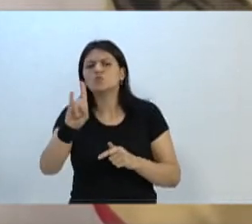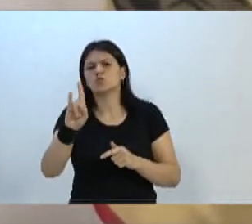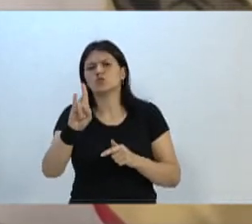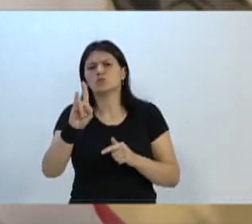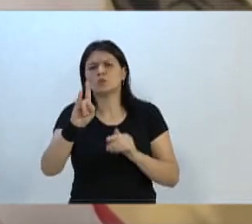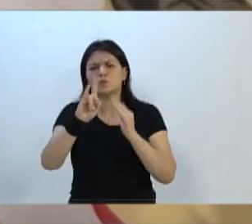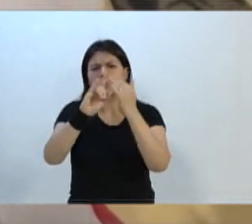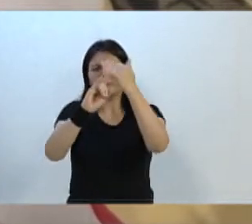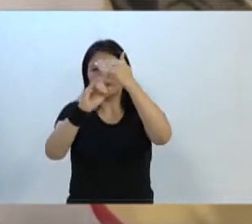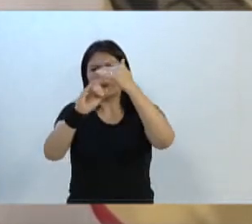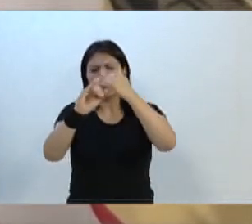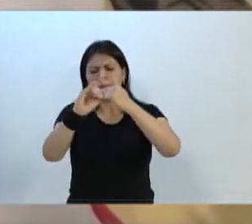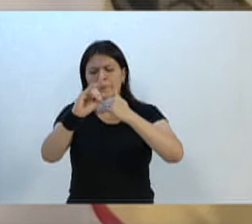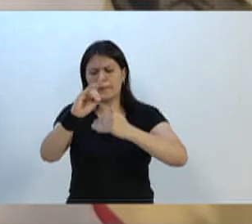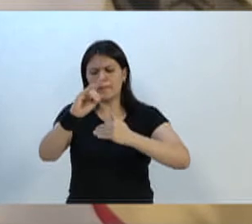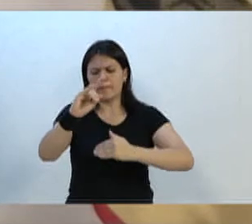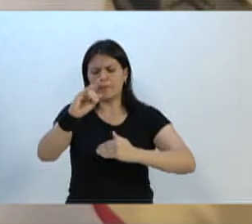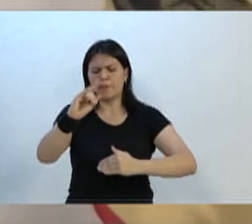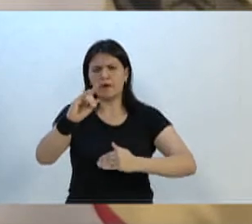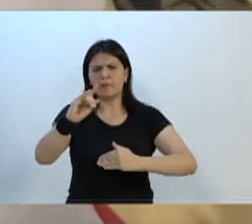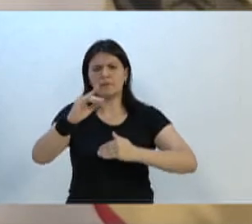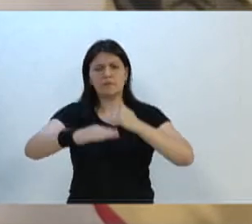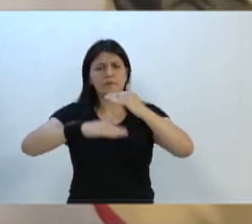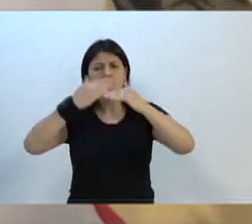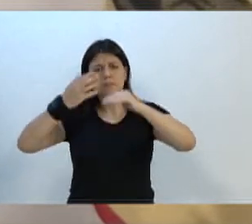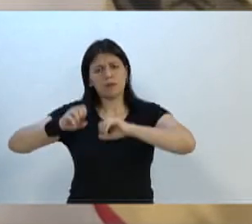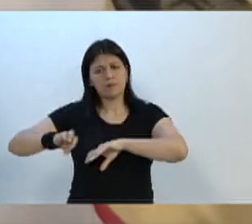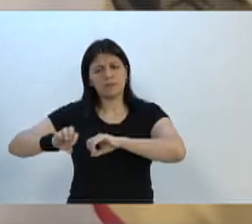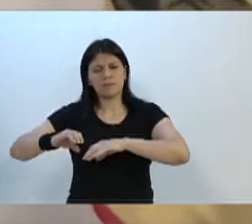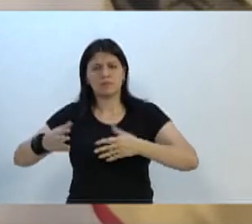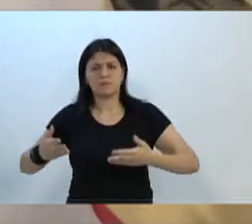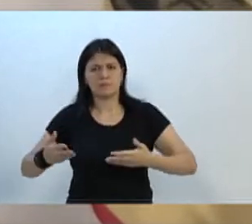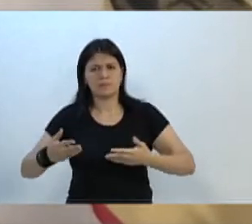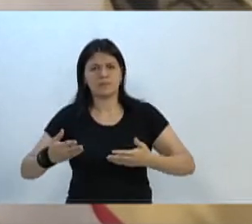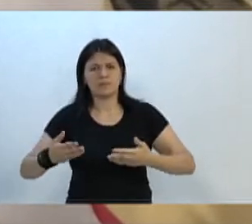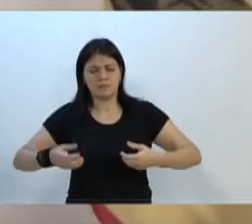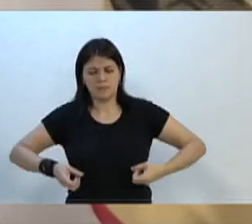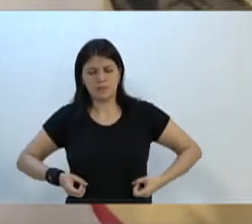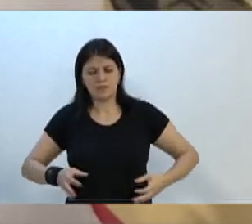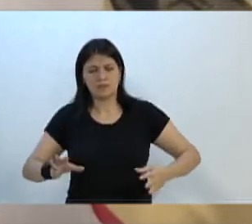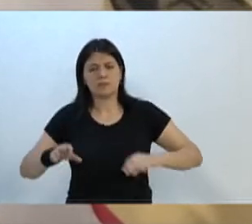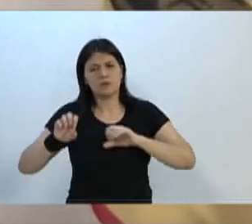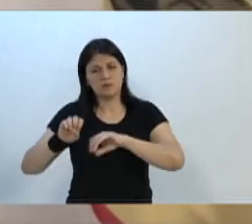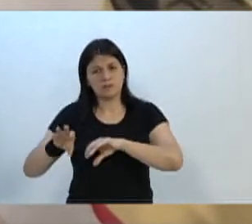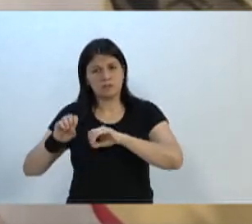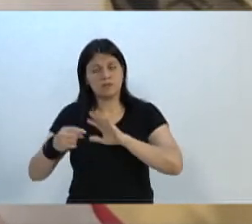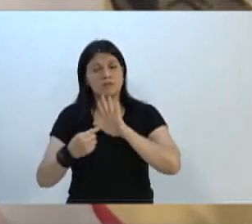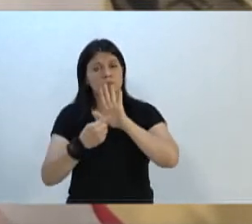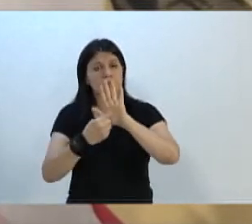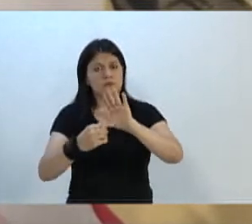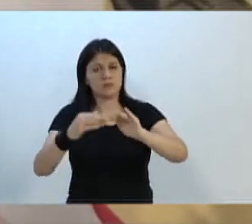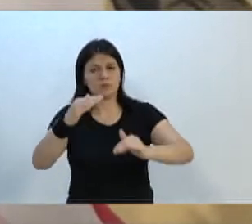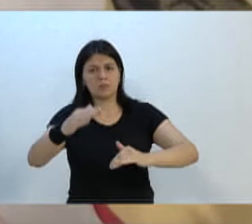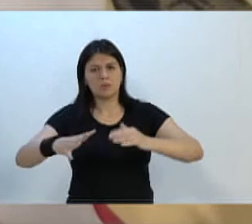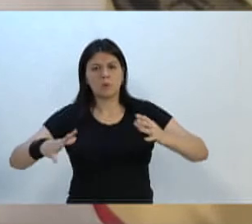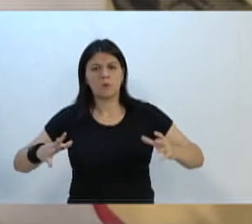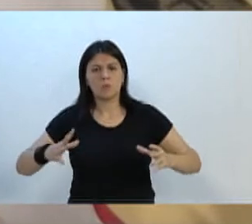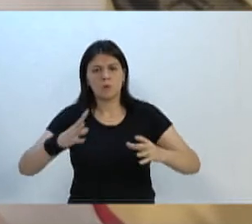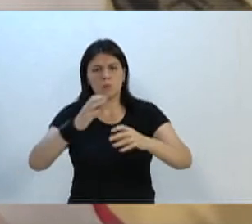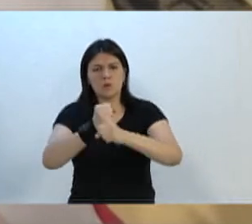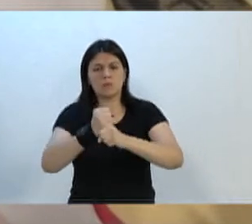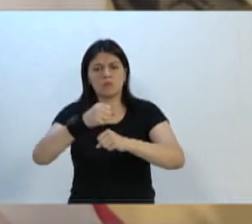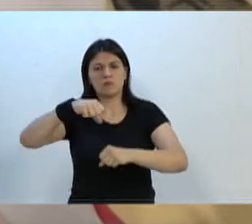nos comparativos internacionais e desempenho escolar a despesa com educação apresentou o crescimento acumulado real de